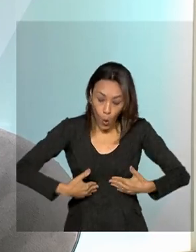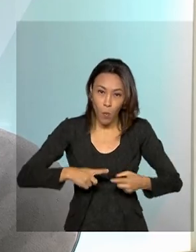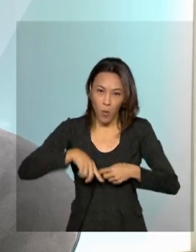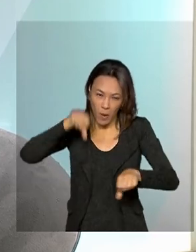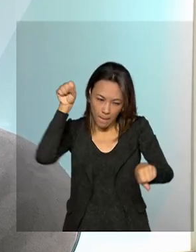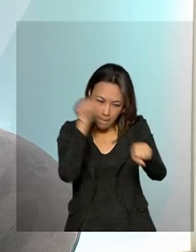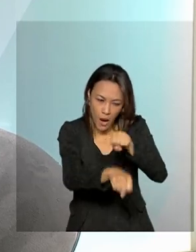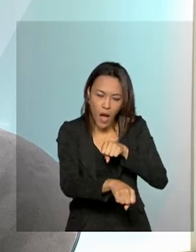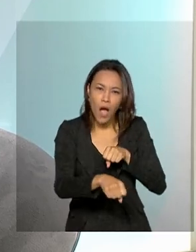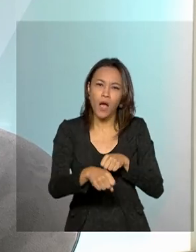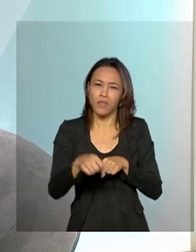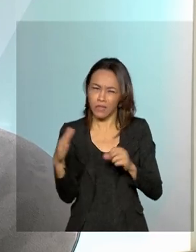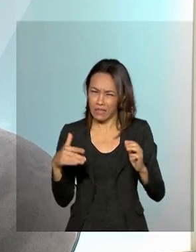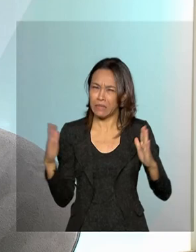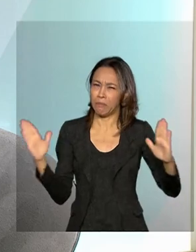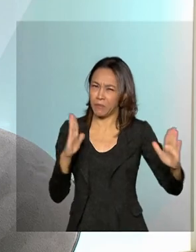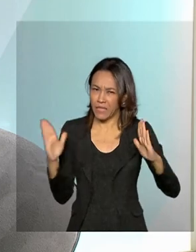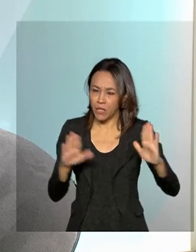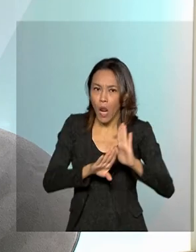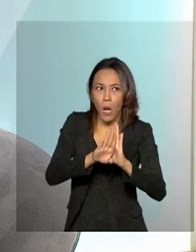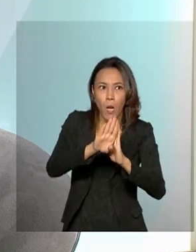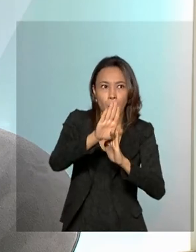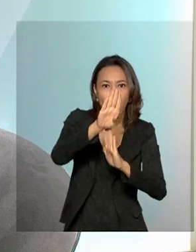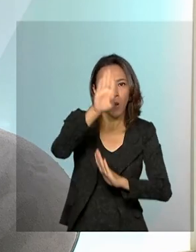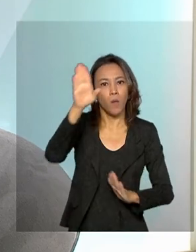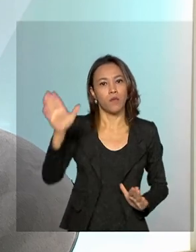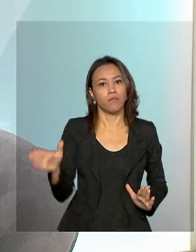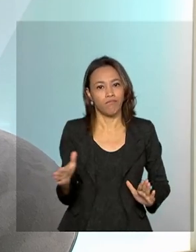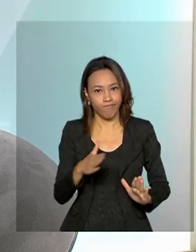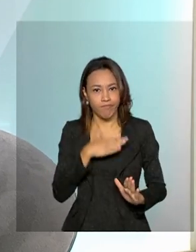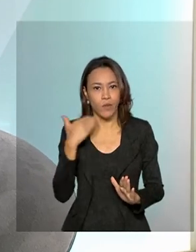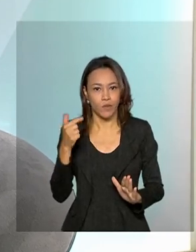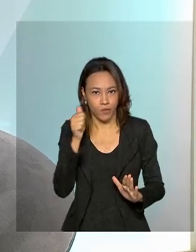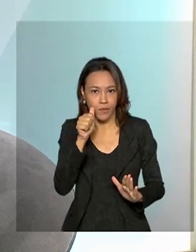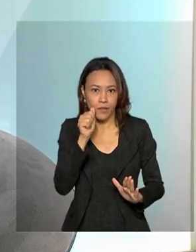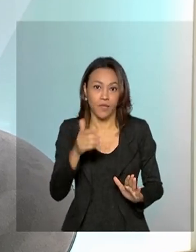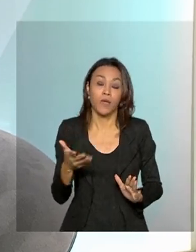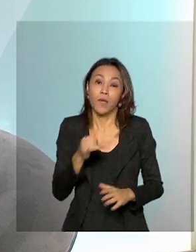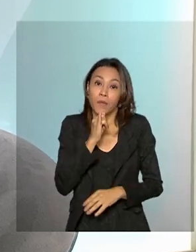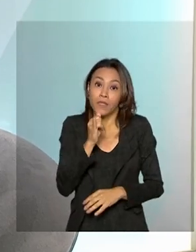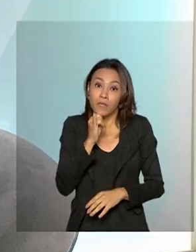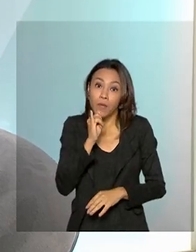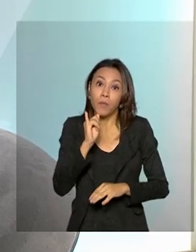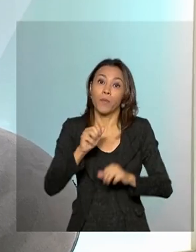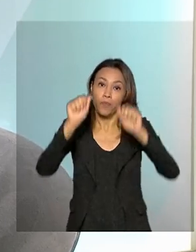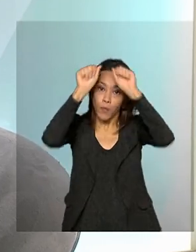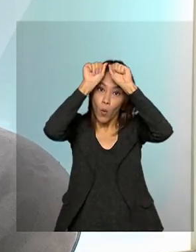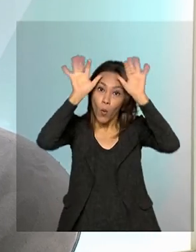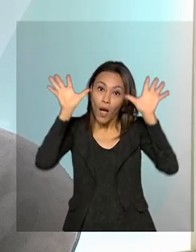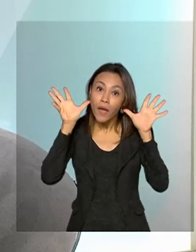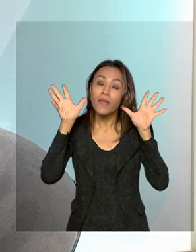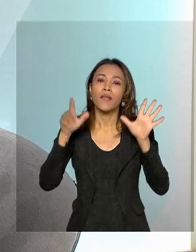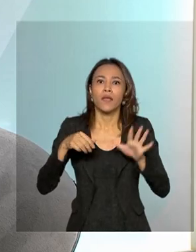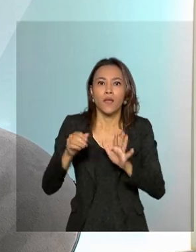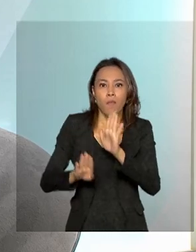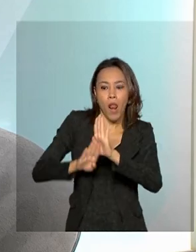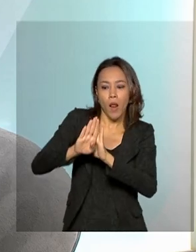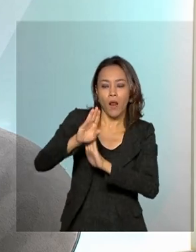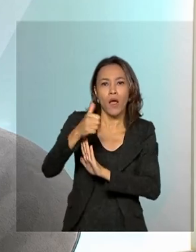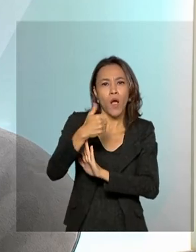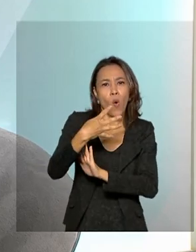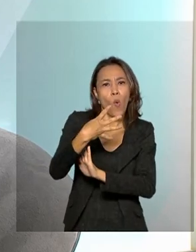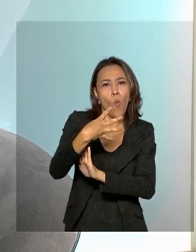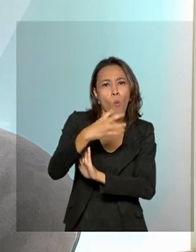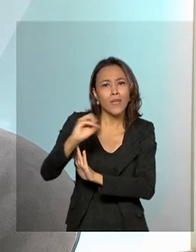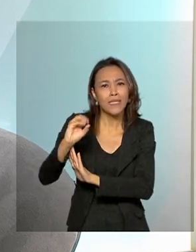feminicídio, neste período de pandemia, cresceu muito. Nós temos estado, por exemplo, como Acre, cresceu 400%. O